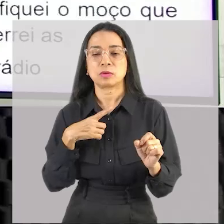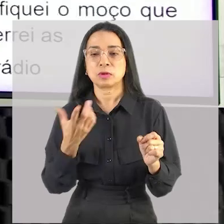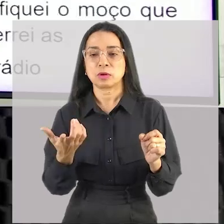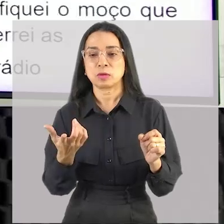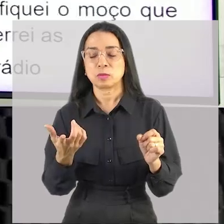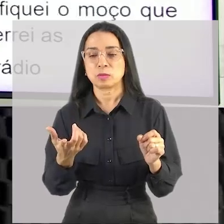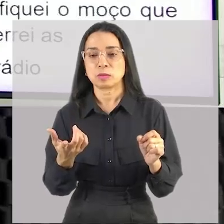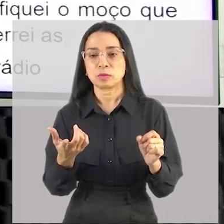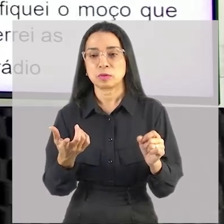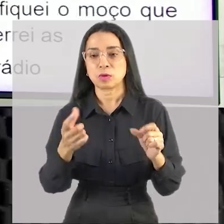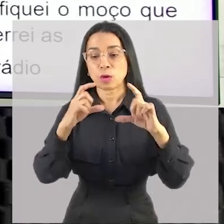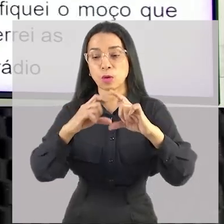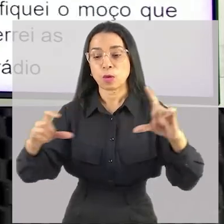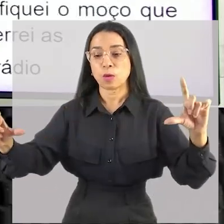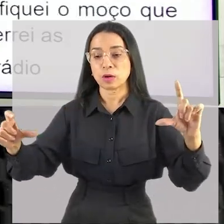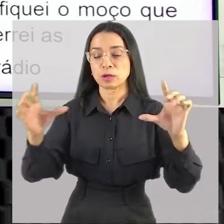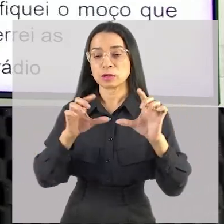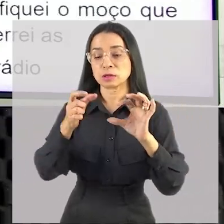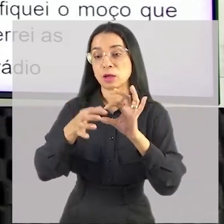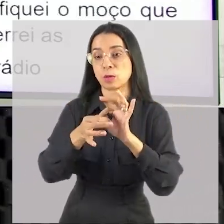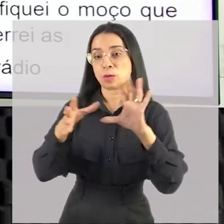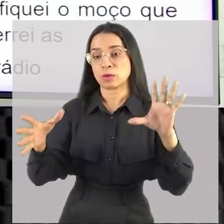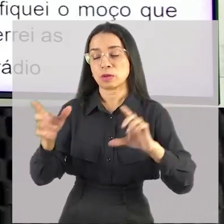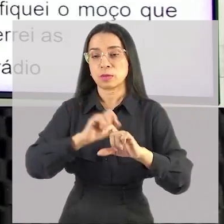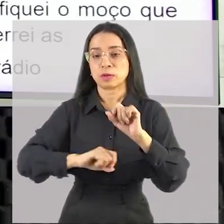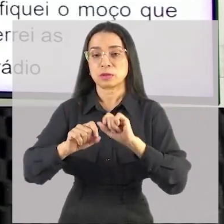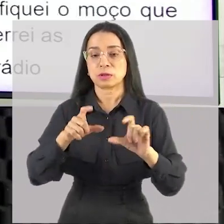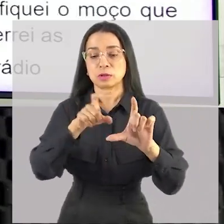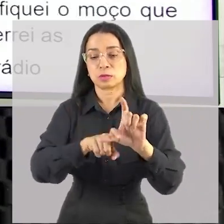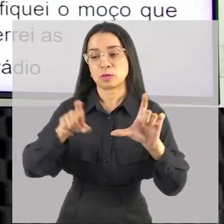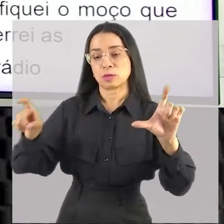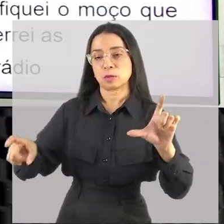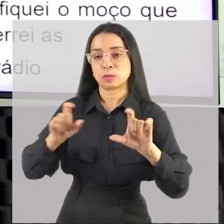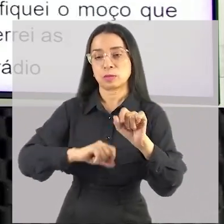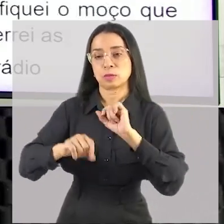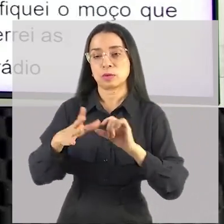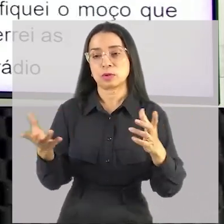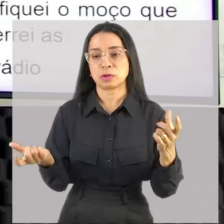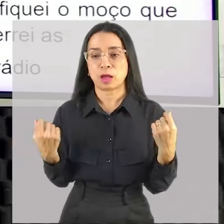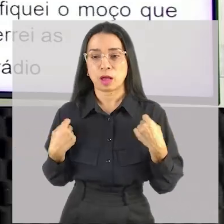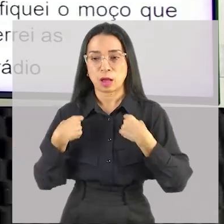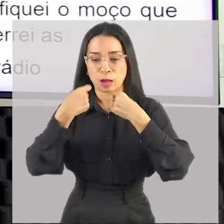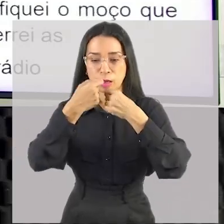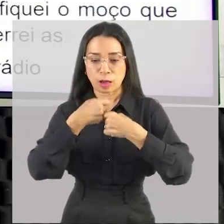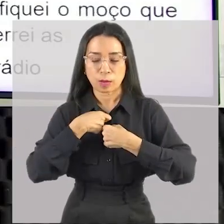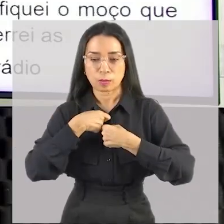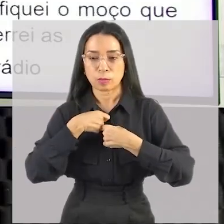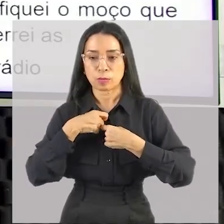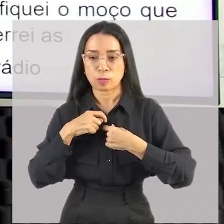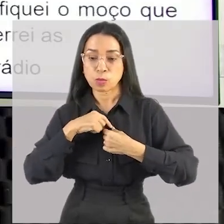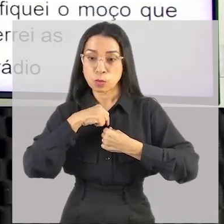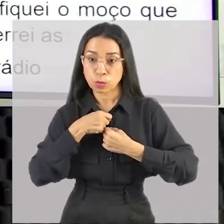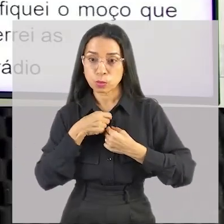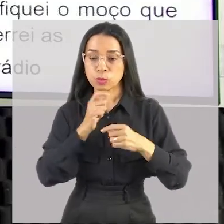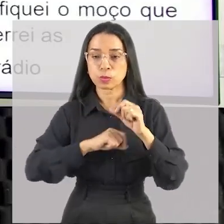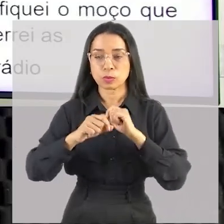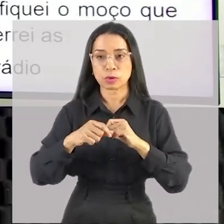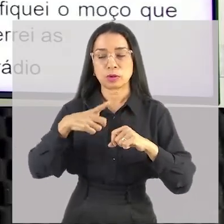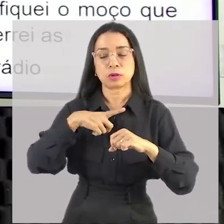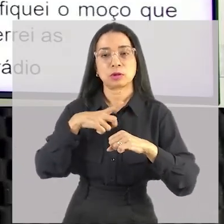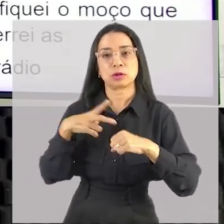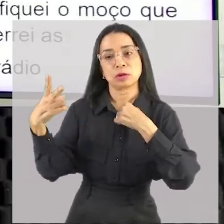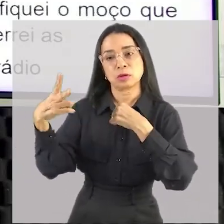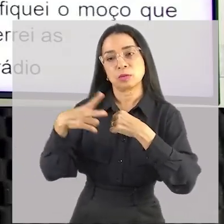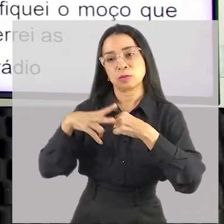oração independente. Abotoei o colete, sujeito oculto, né? Eu fiz o quê? Abotoei o quê? O colete. Então, eu tenho o